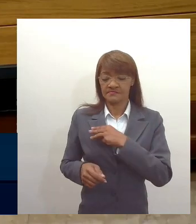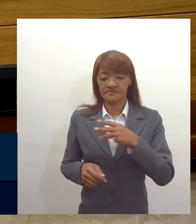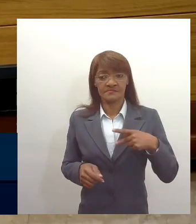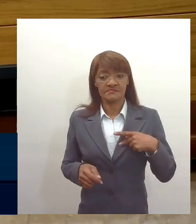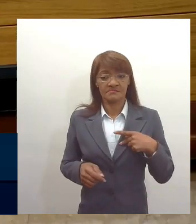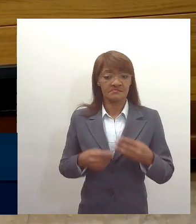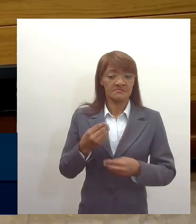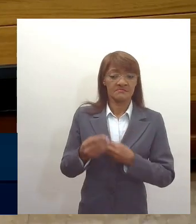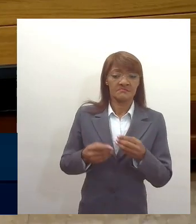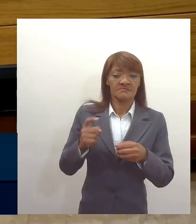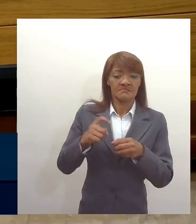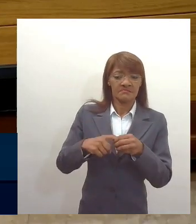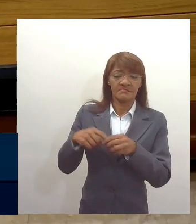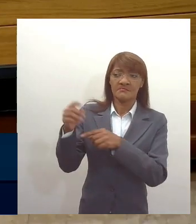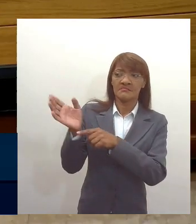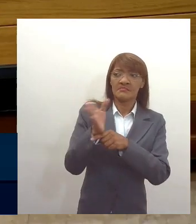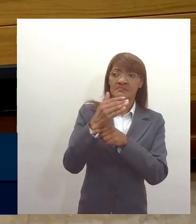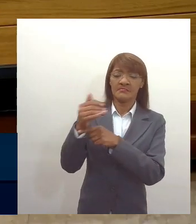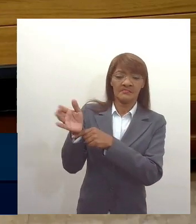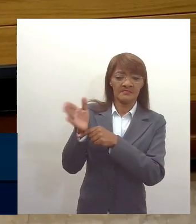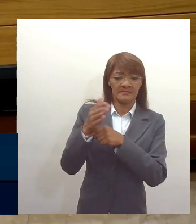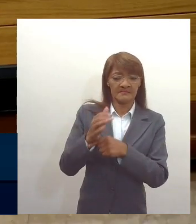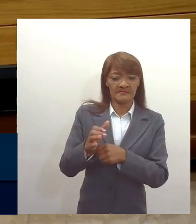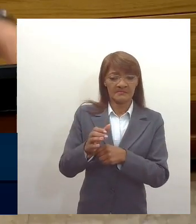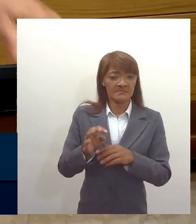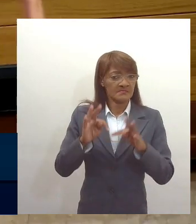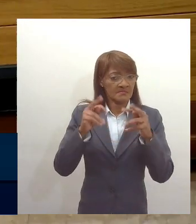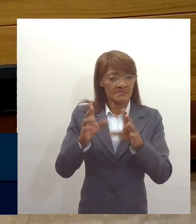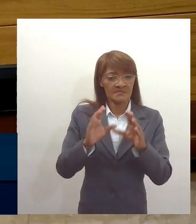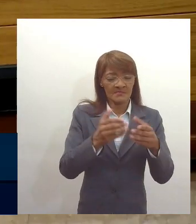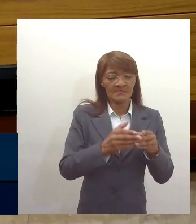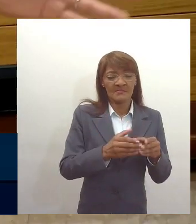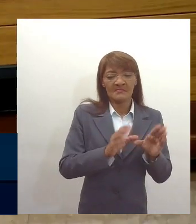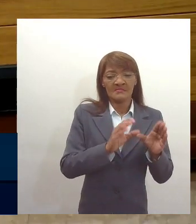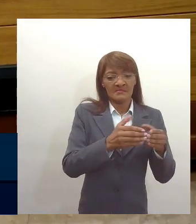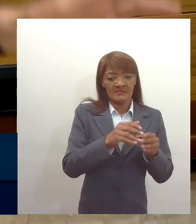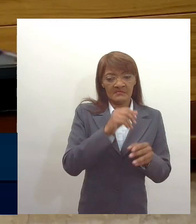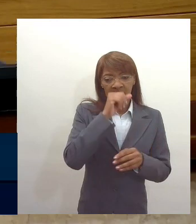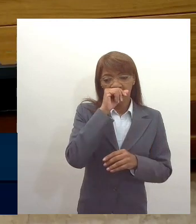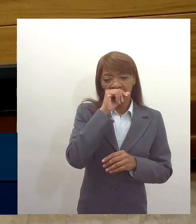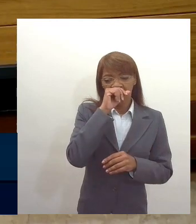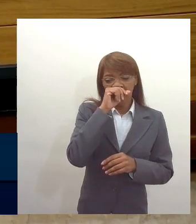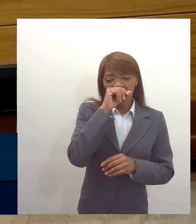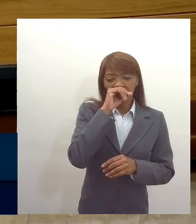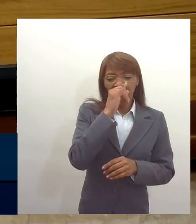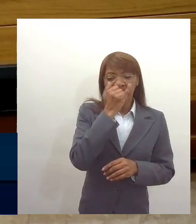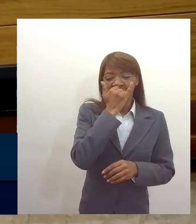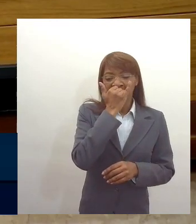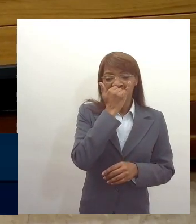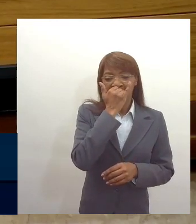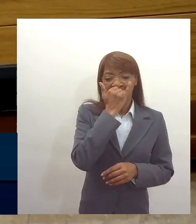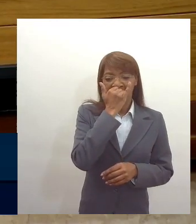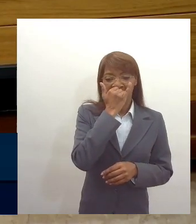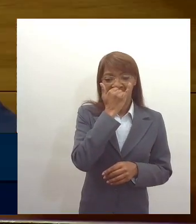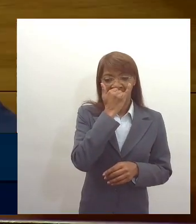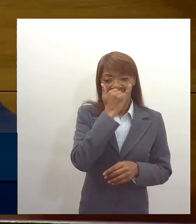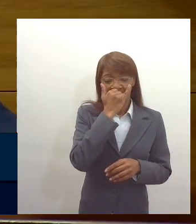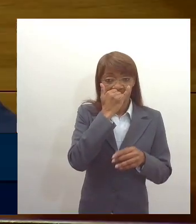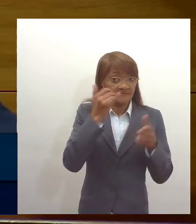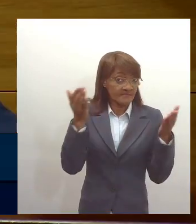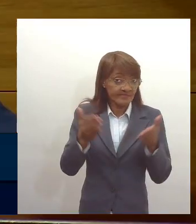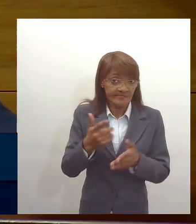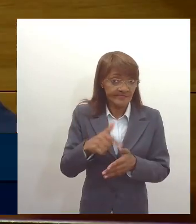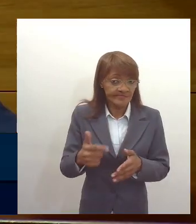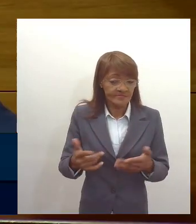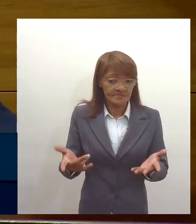né? Aquelas torcidas organizadas que tinham, né? Que era um espetáculo bem bonito que era no campo, e hoje a gente não está vendo mais isso. Eu fui domingo,